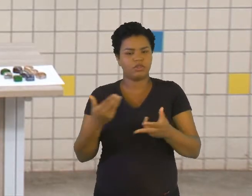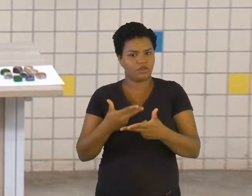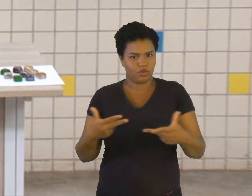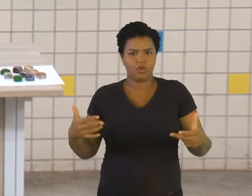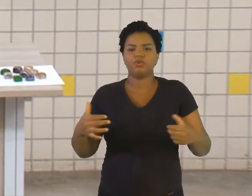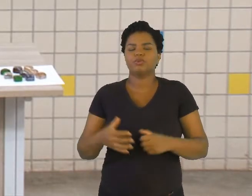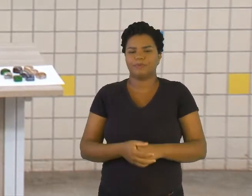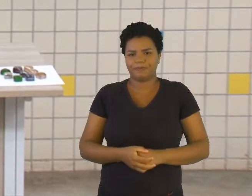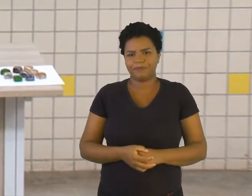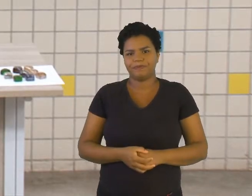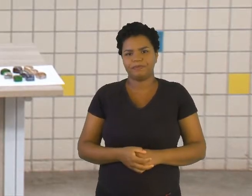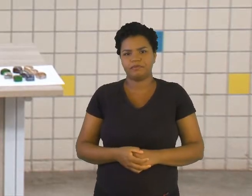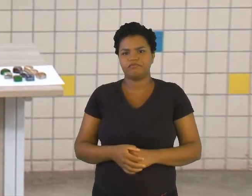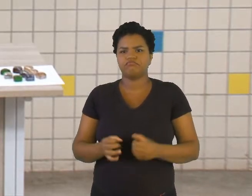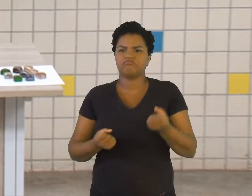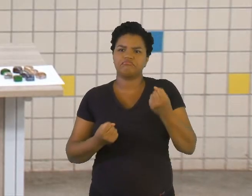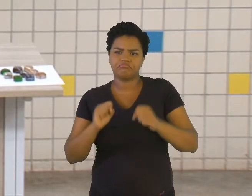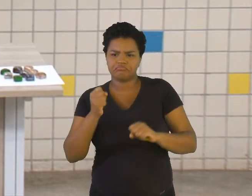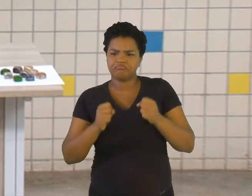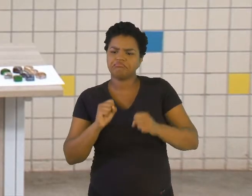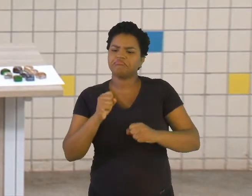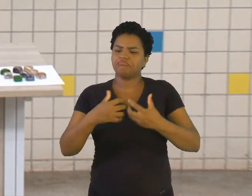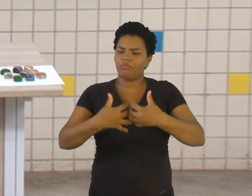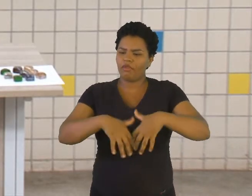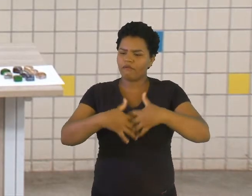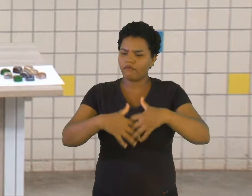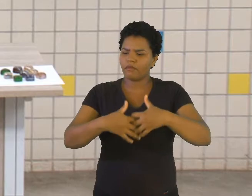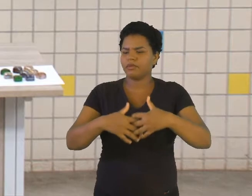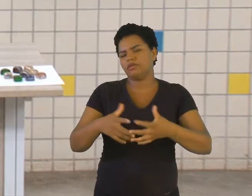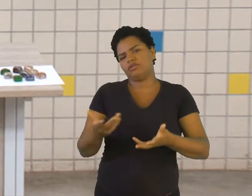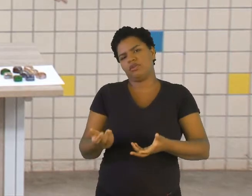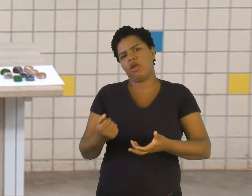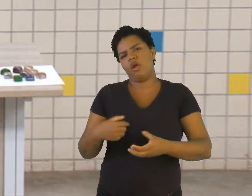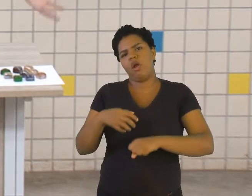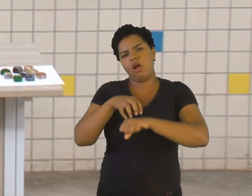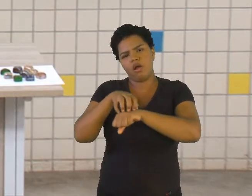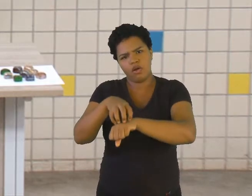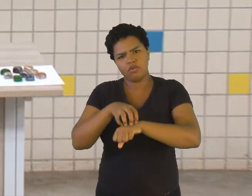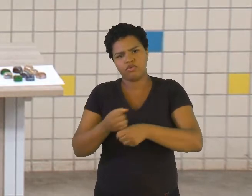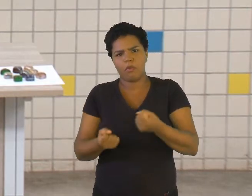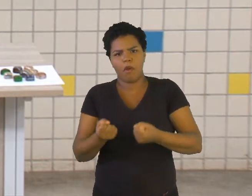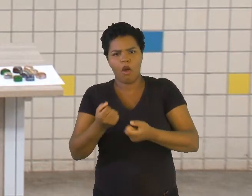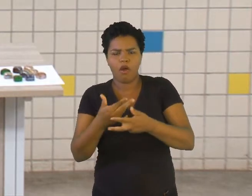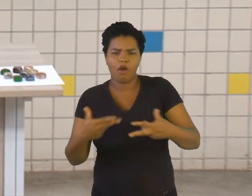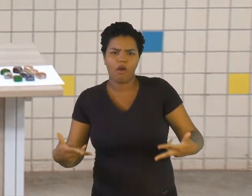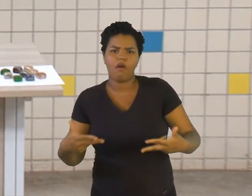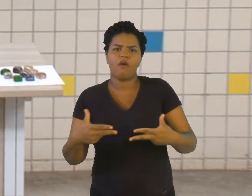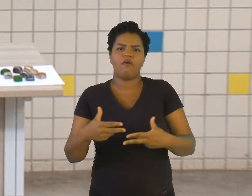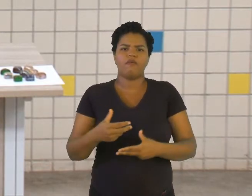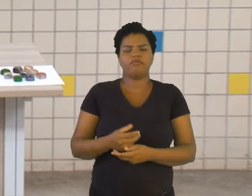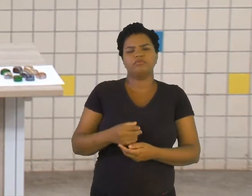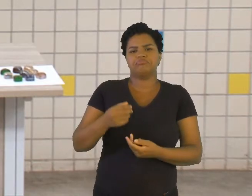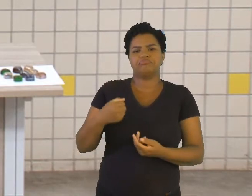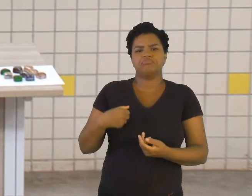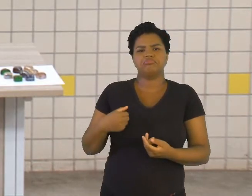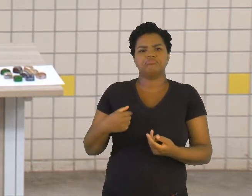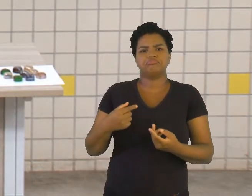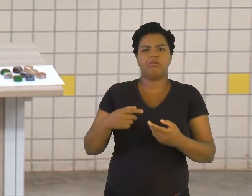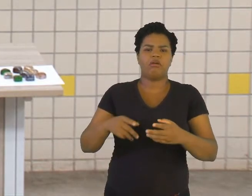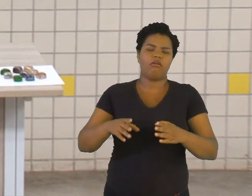inúmeras coisas. Fabricação de automóveis, eletrodomésticos e muitas ferramentas é feita com o